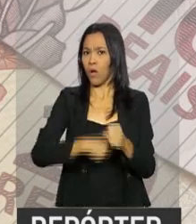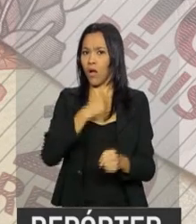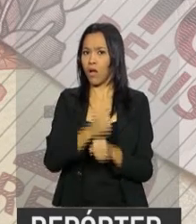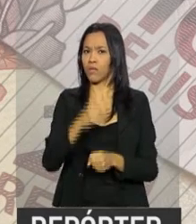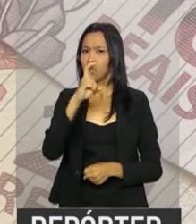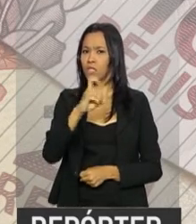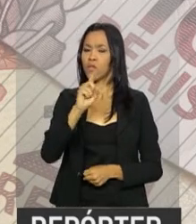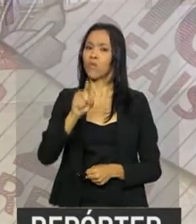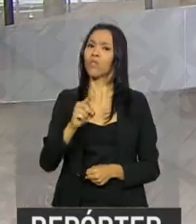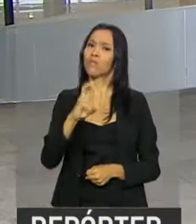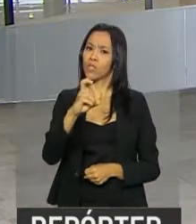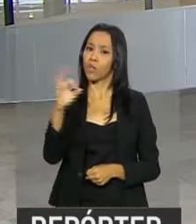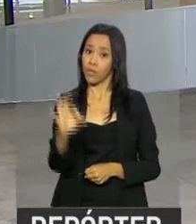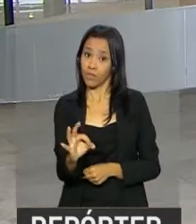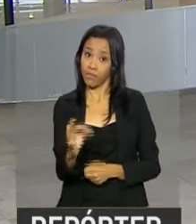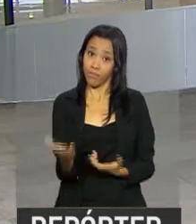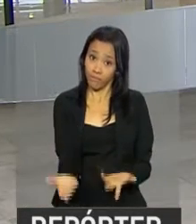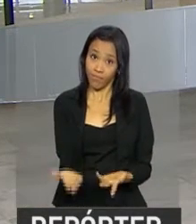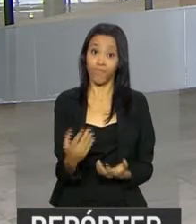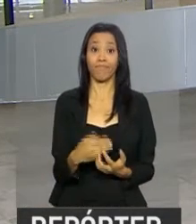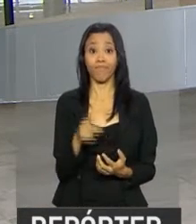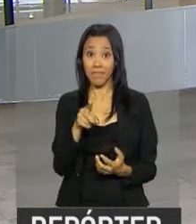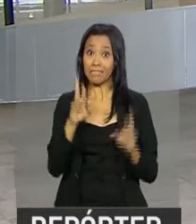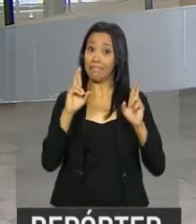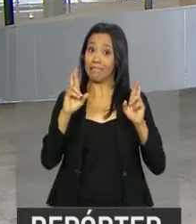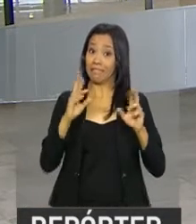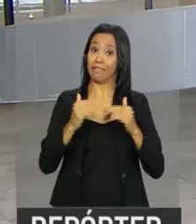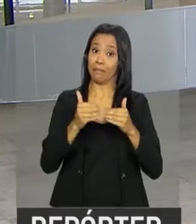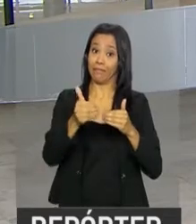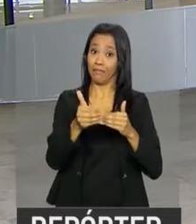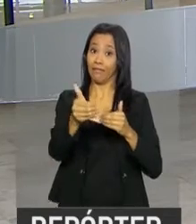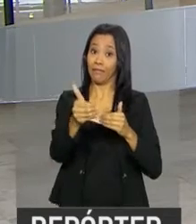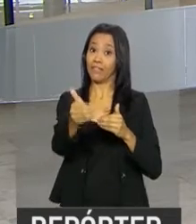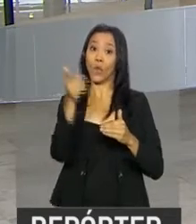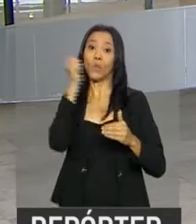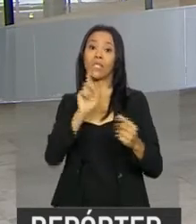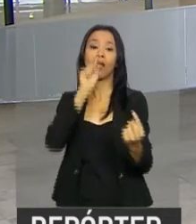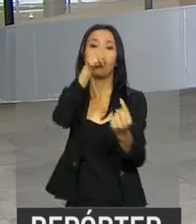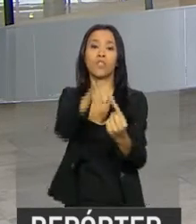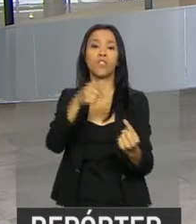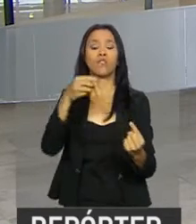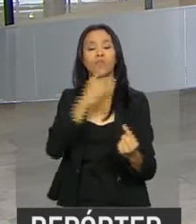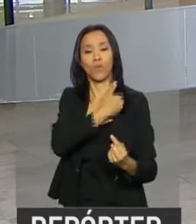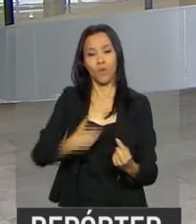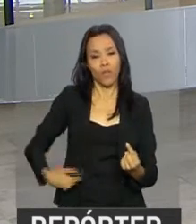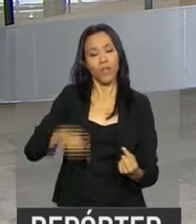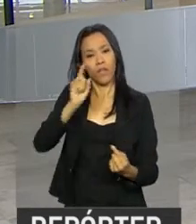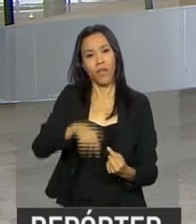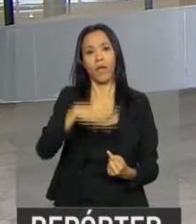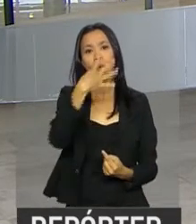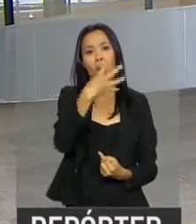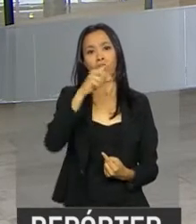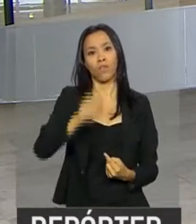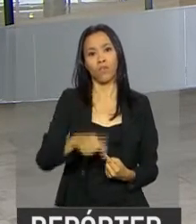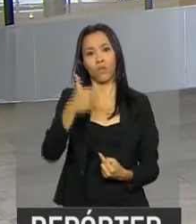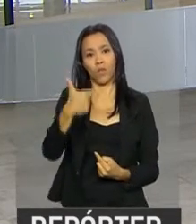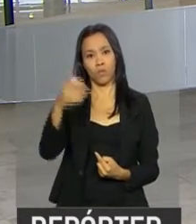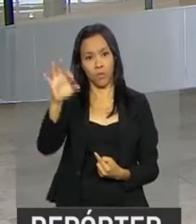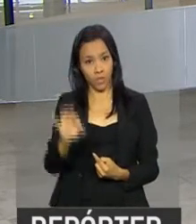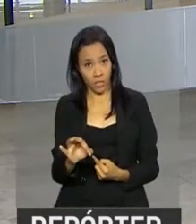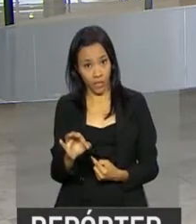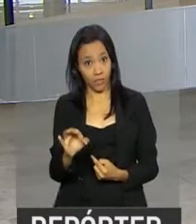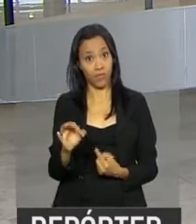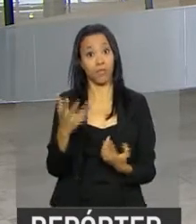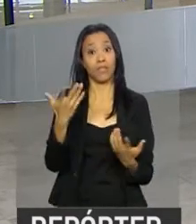em 5%. Portanto, as previsões estão se aproximando da meta do governo, que é de 4,5%, com 2 pontos percentuais